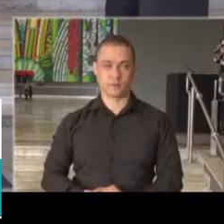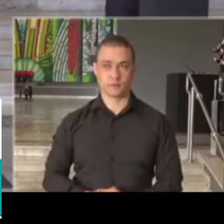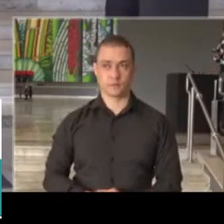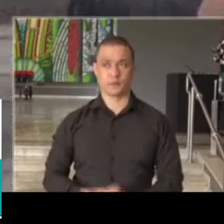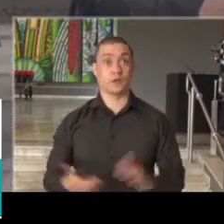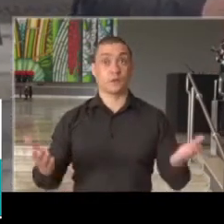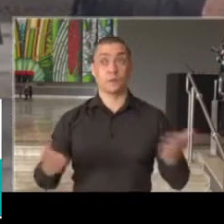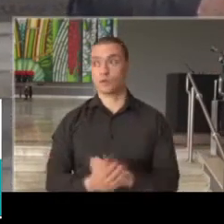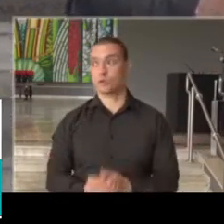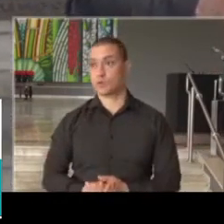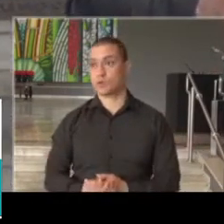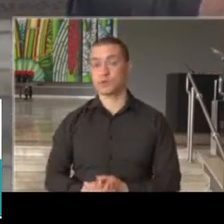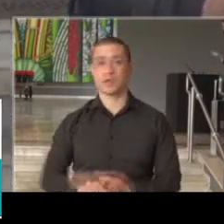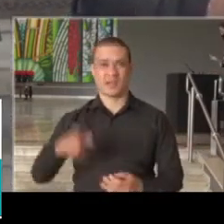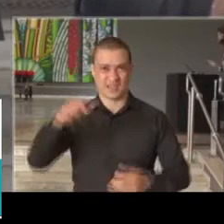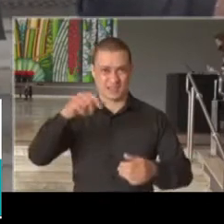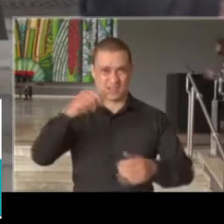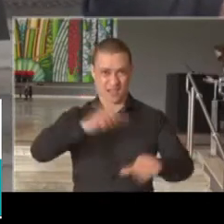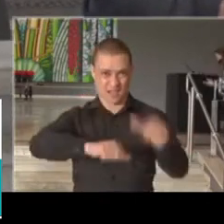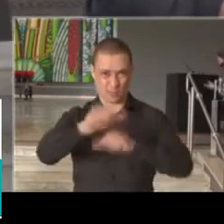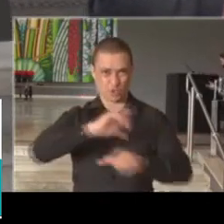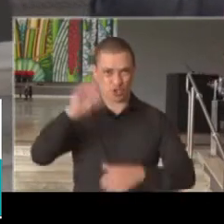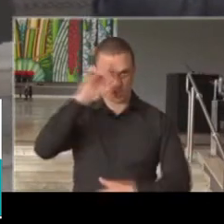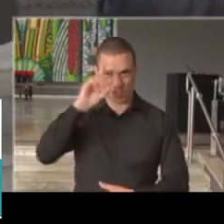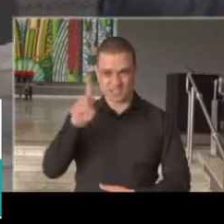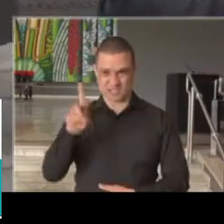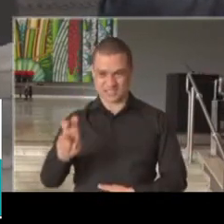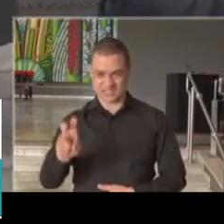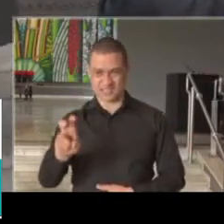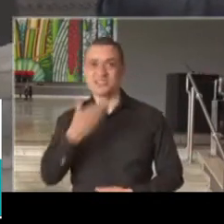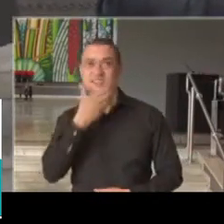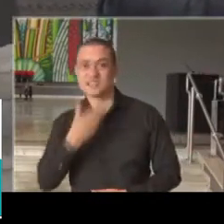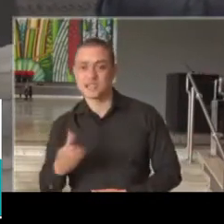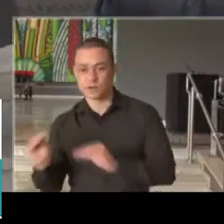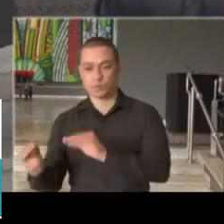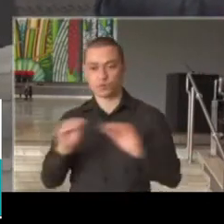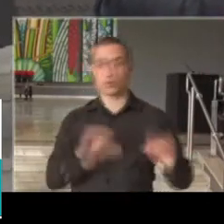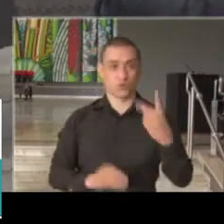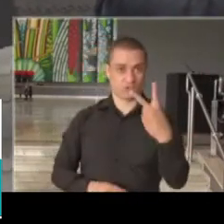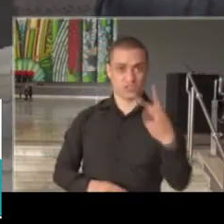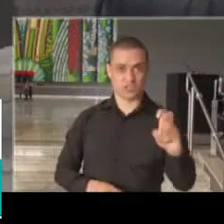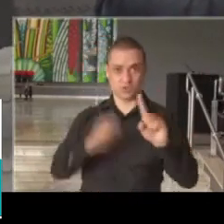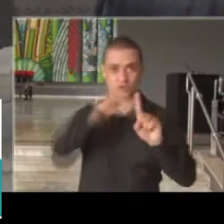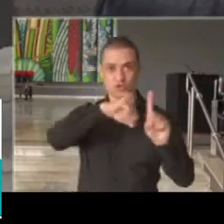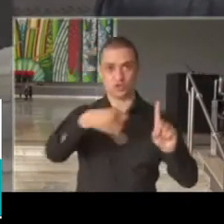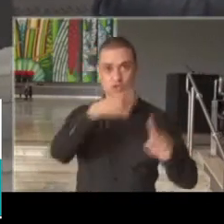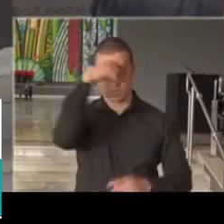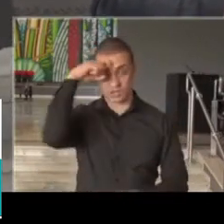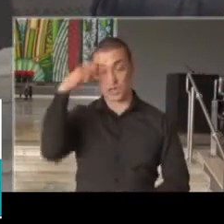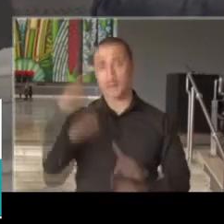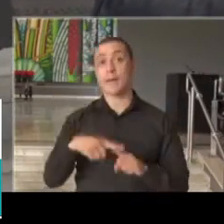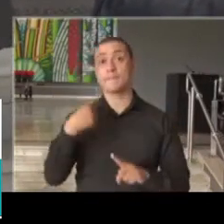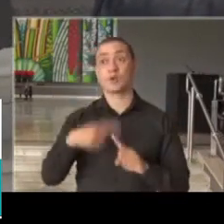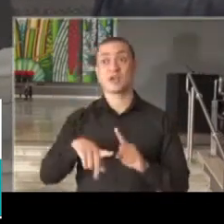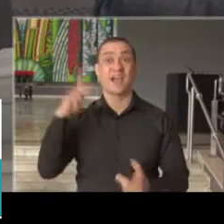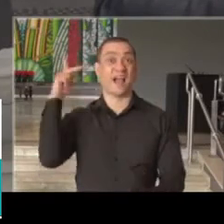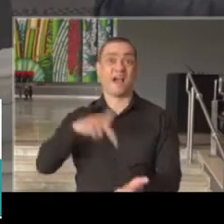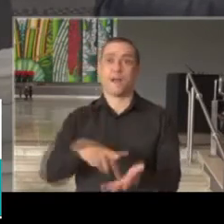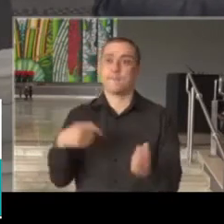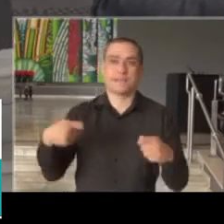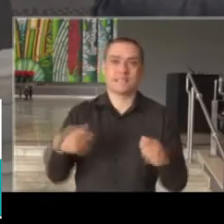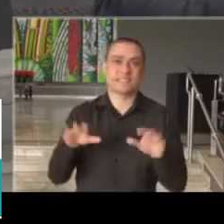Bom, a alteração da data de 15 de dezembro para 25 é porque a realidade impôs